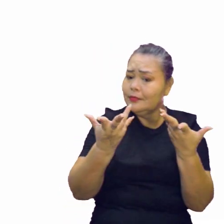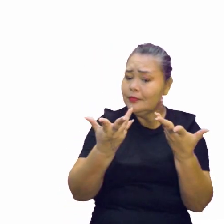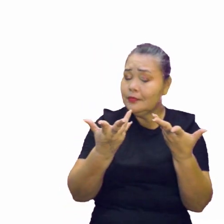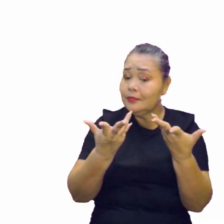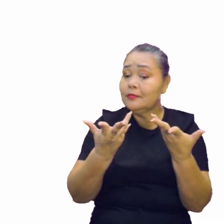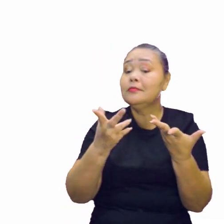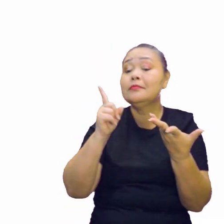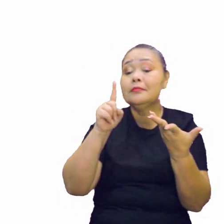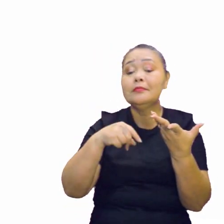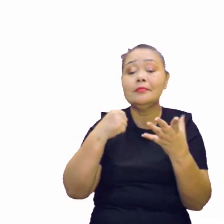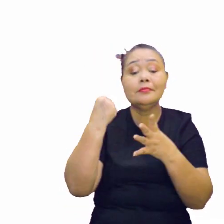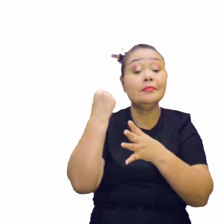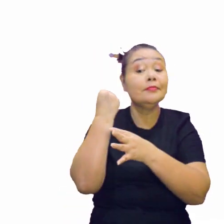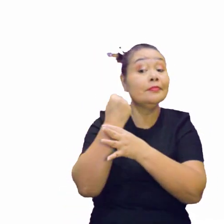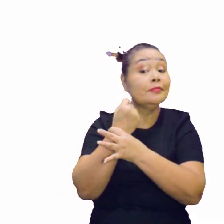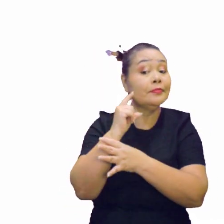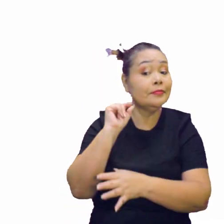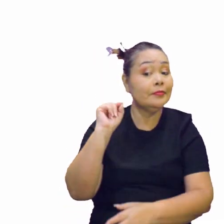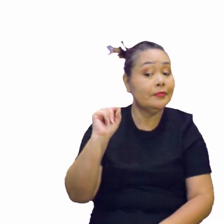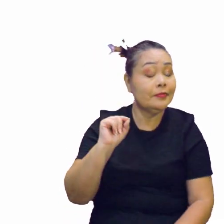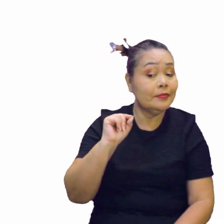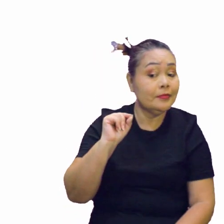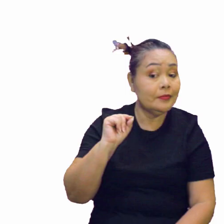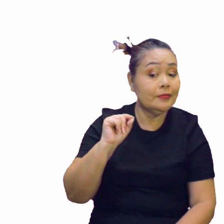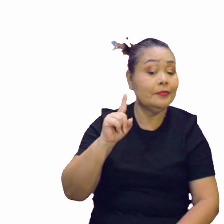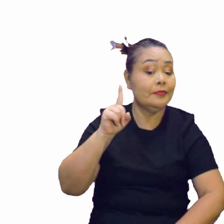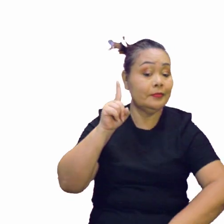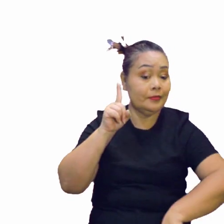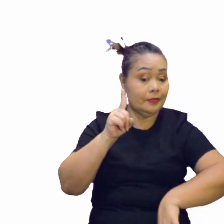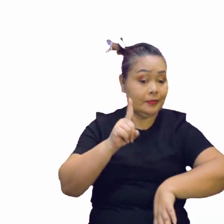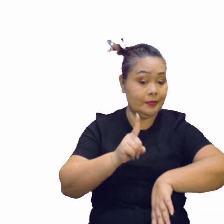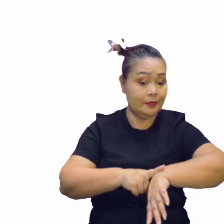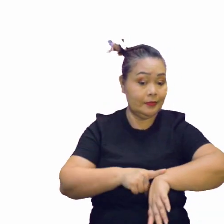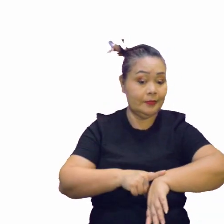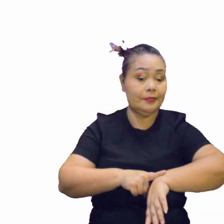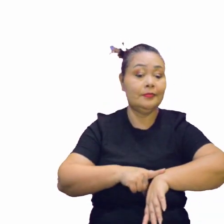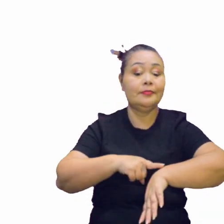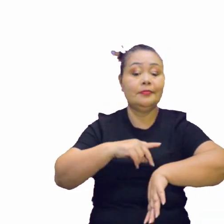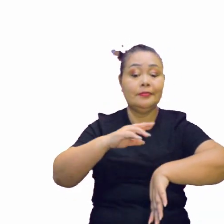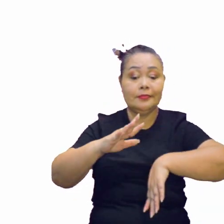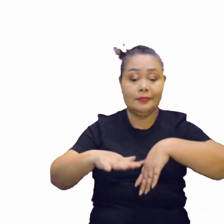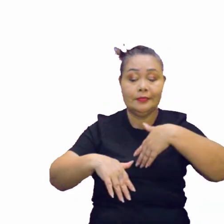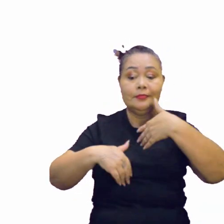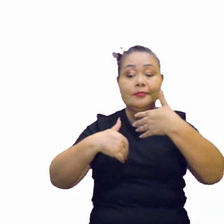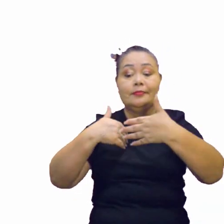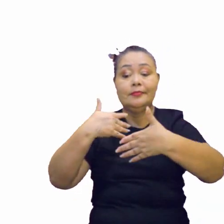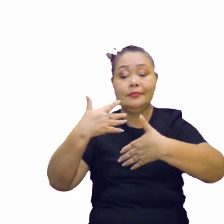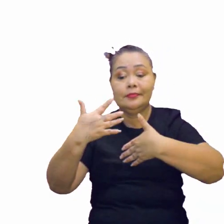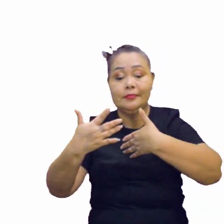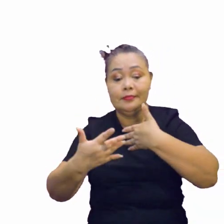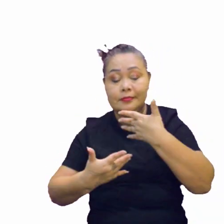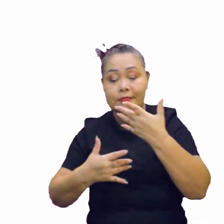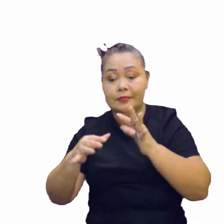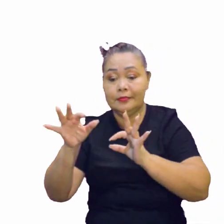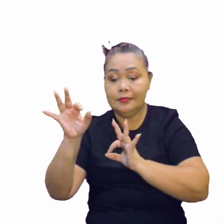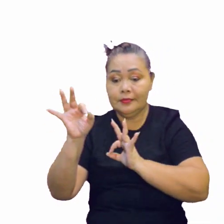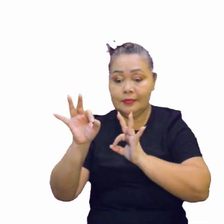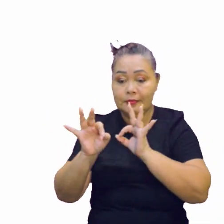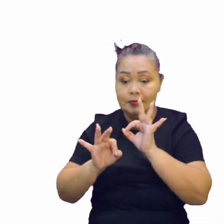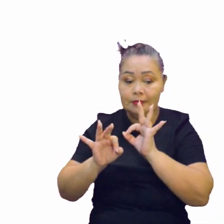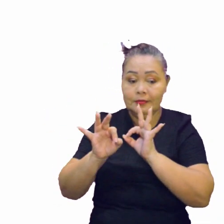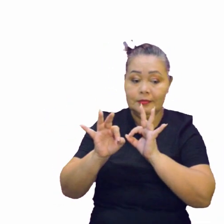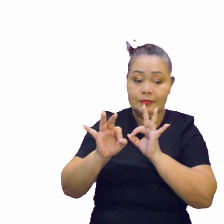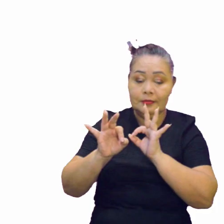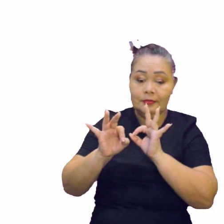Garantindo o quê? O tempo de produção e o tempo de formação